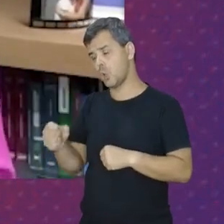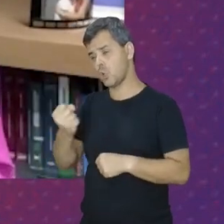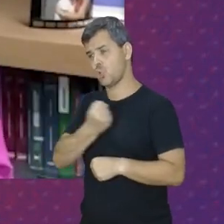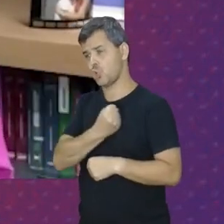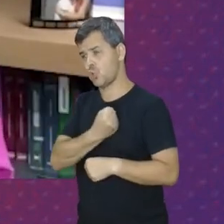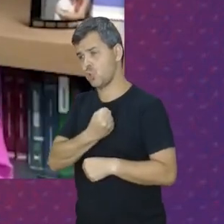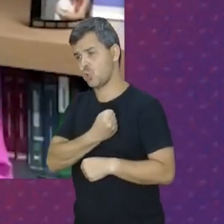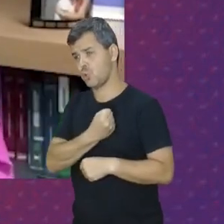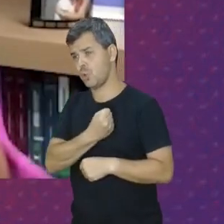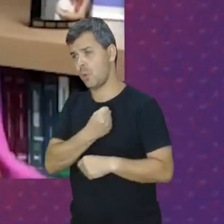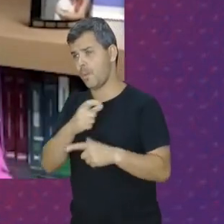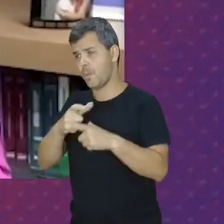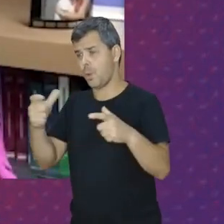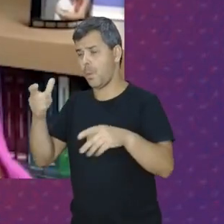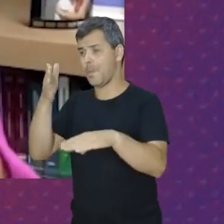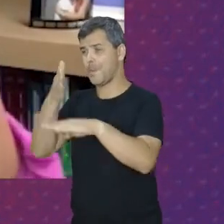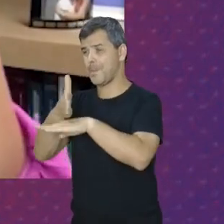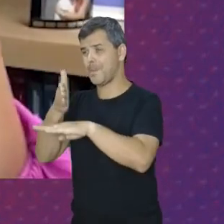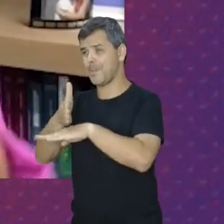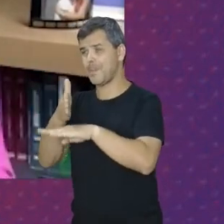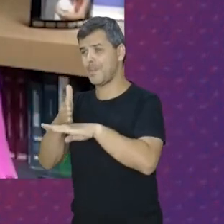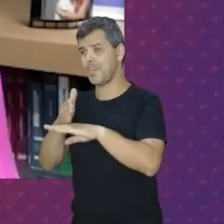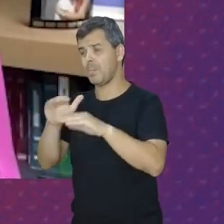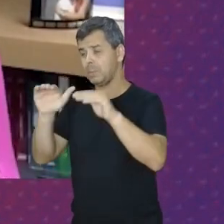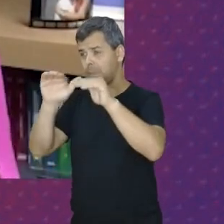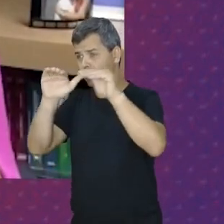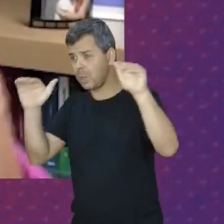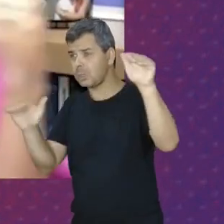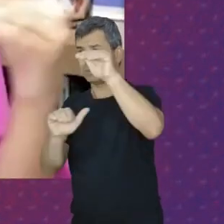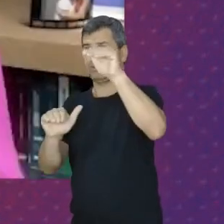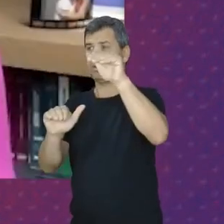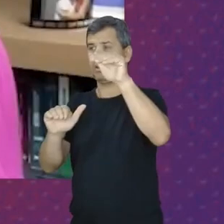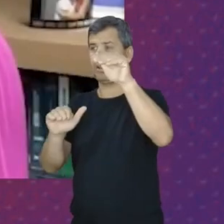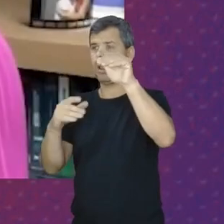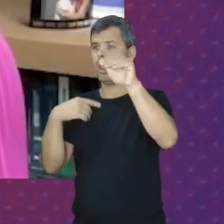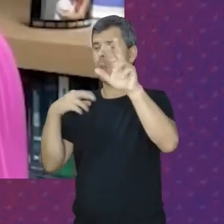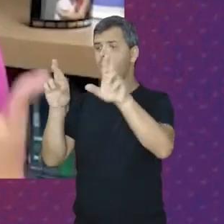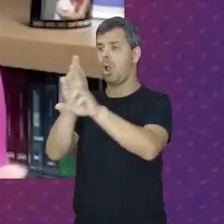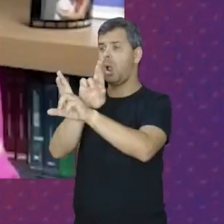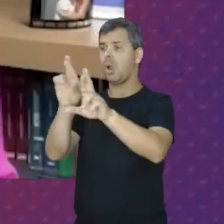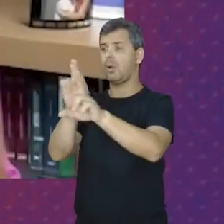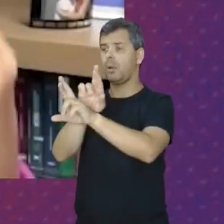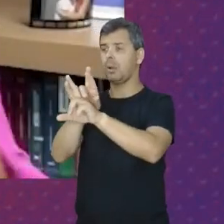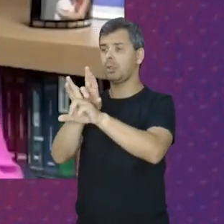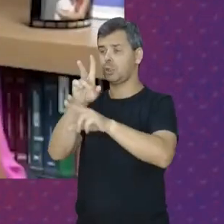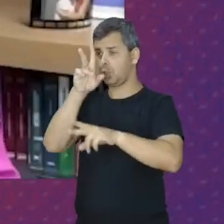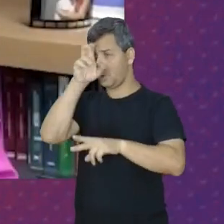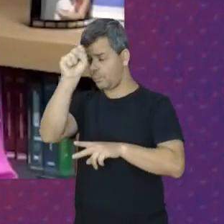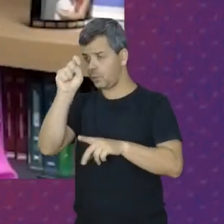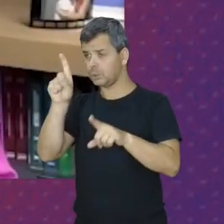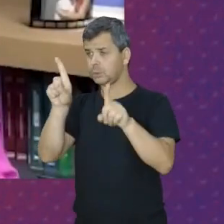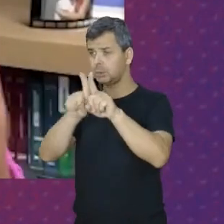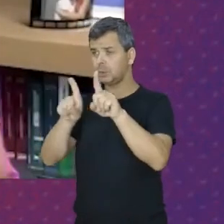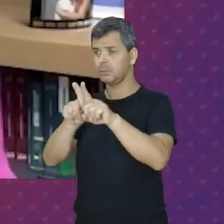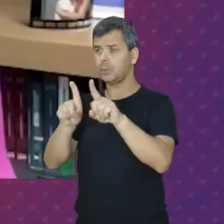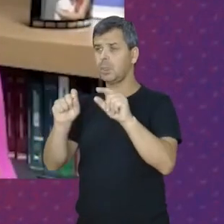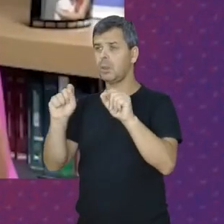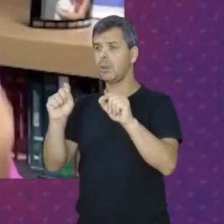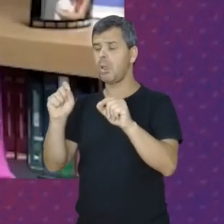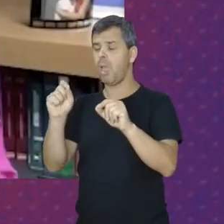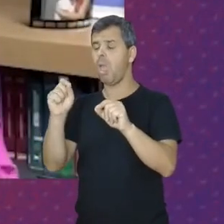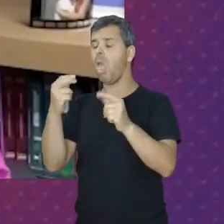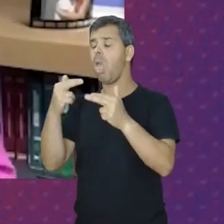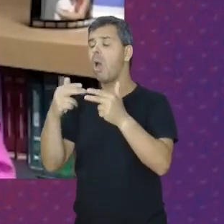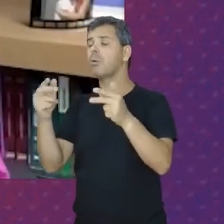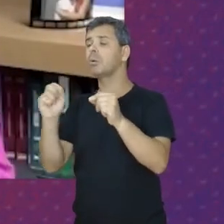maior, uma participação infinitamente melhor, a correlação de forças também é algo